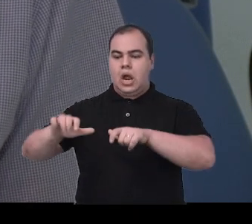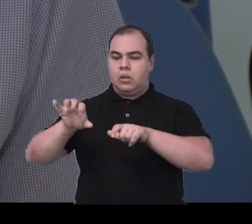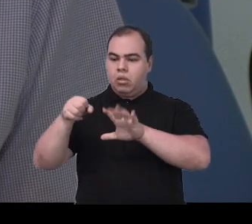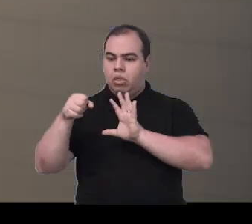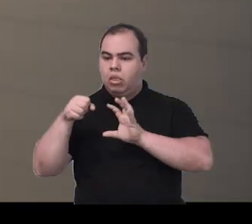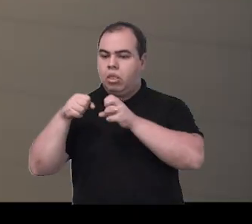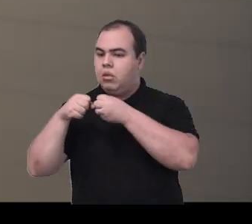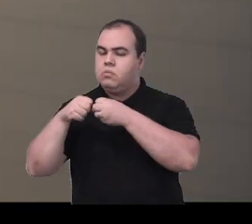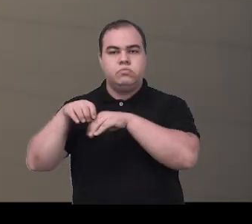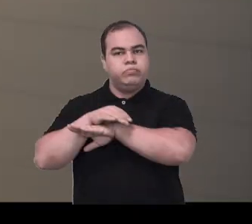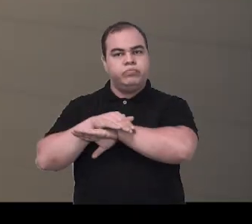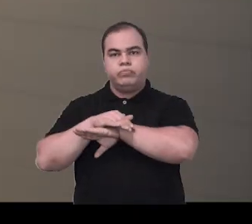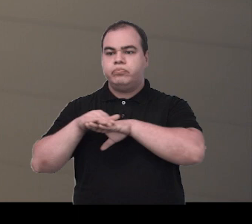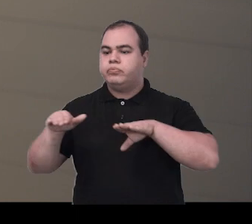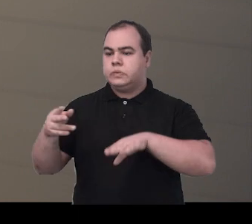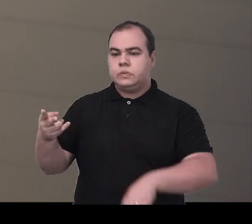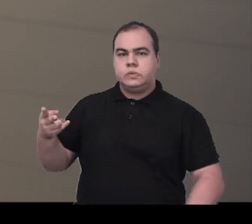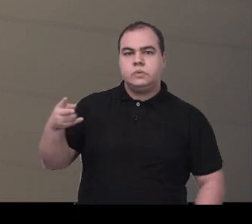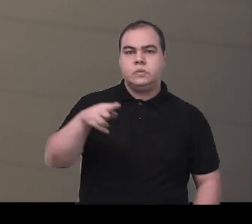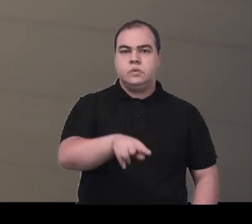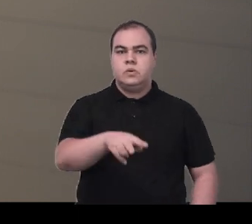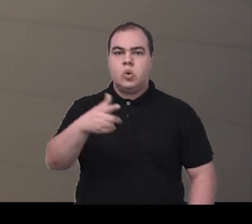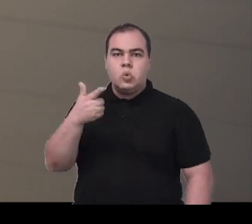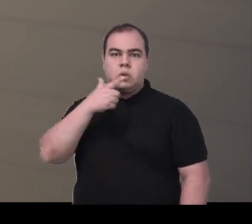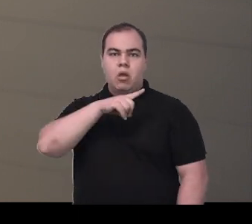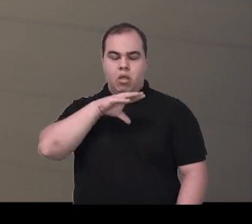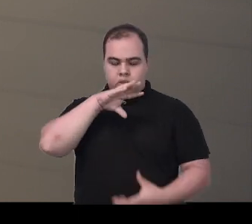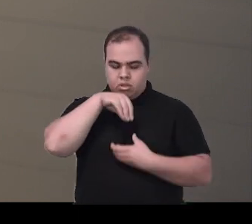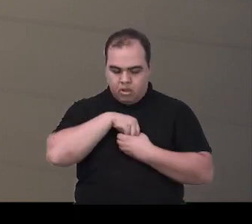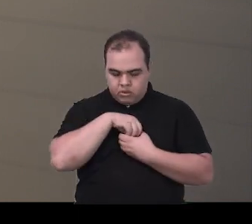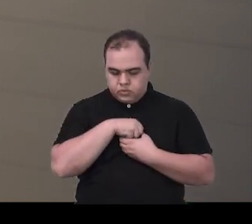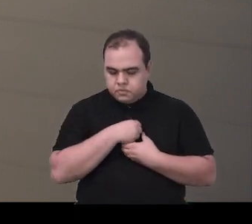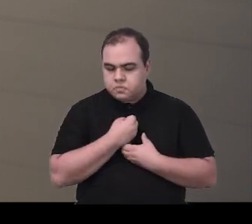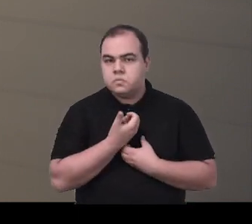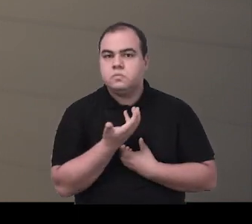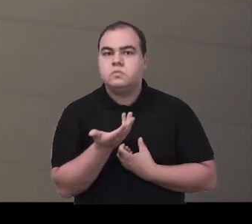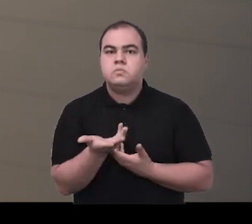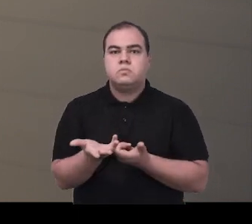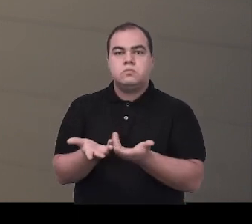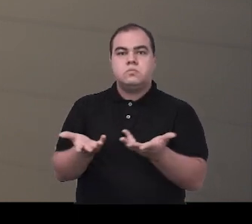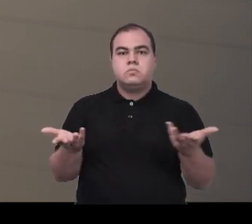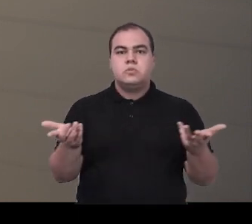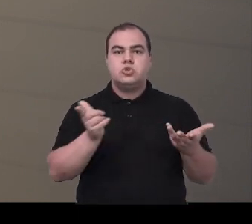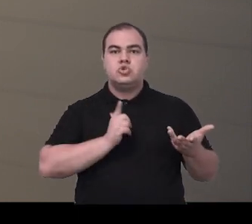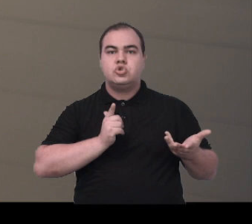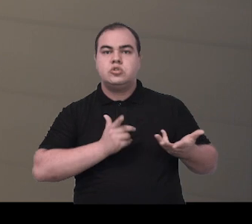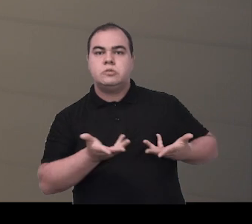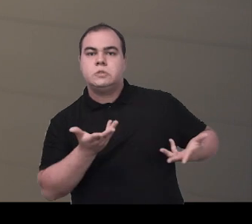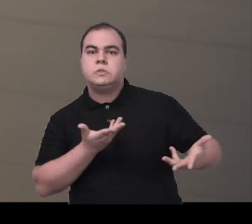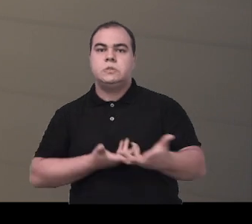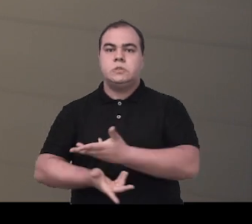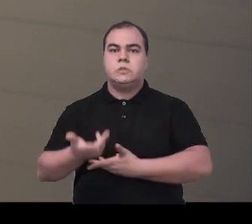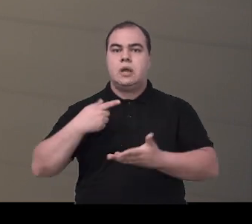manicômio. Né? E o avanço era exatamente sair de dentro deste lugar que tinha a